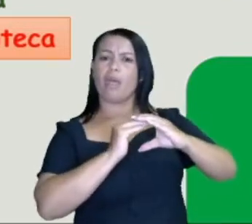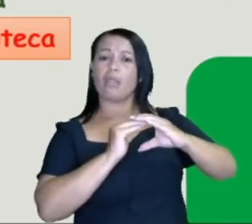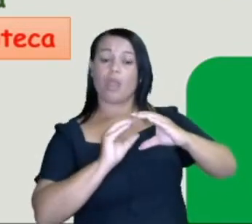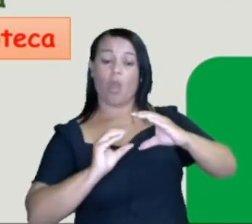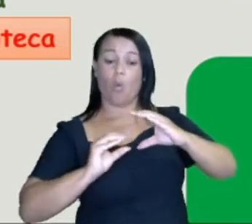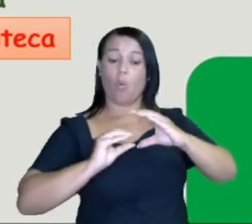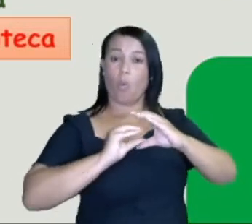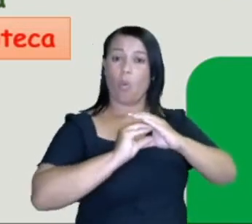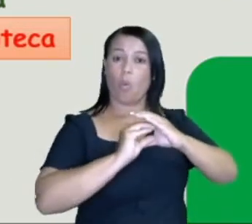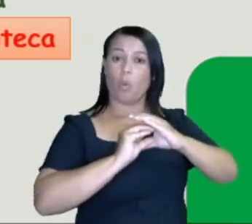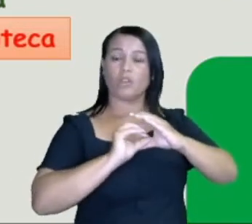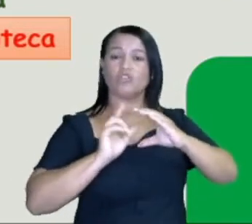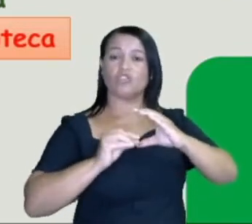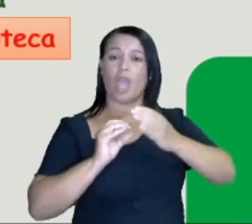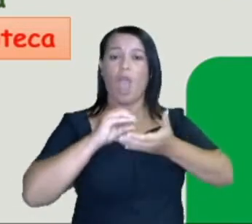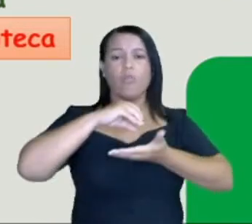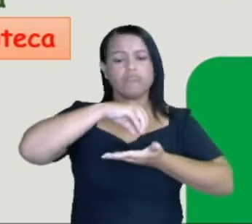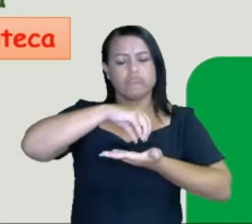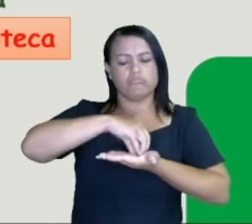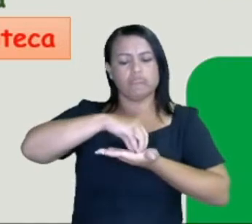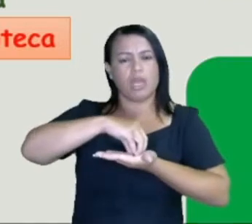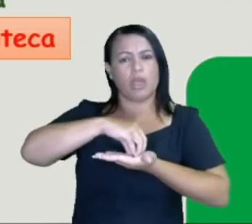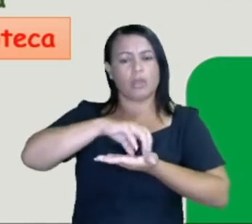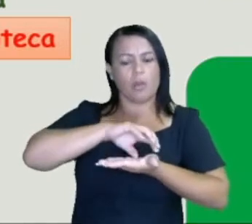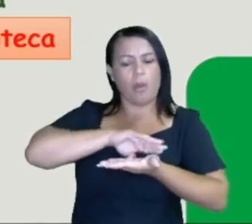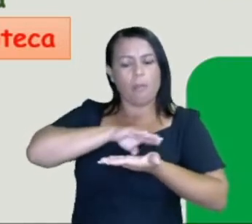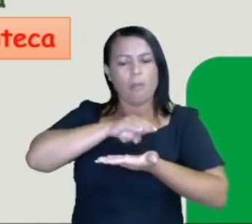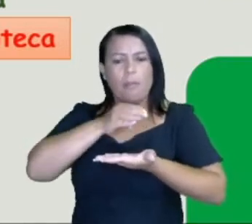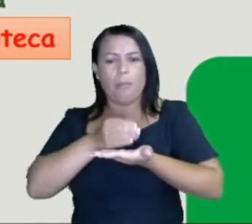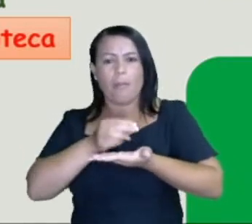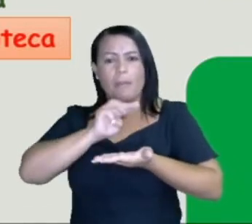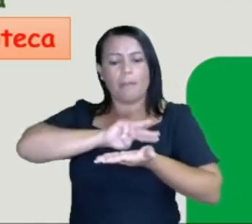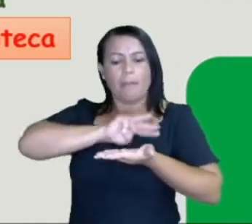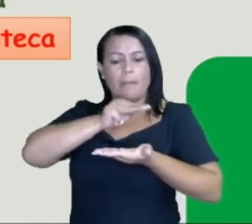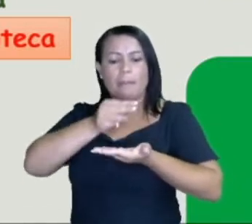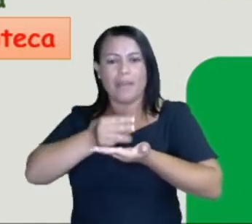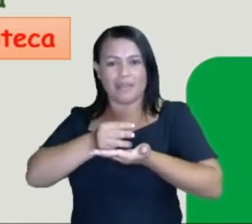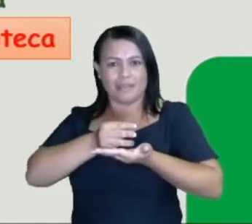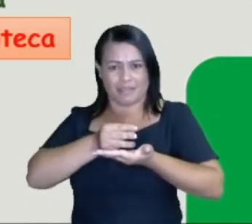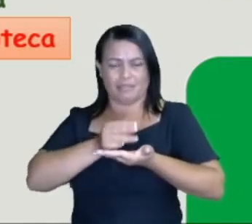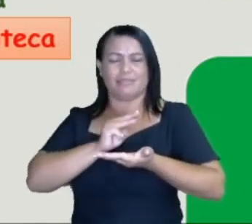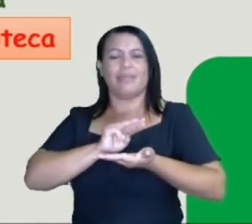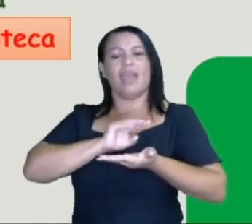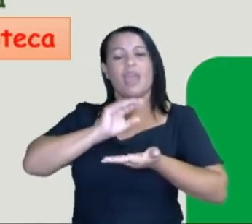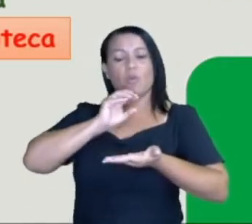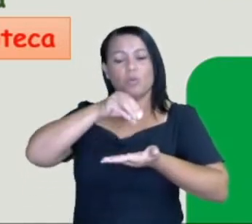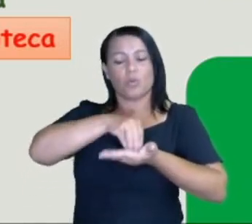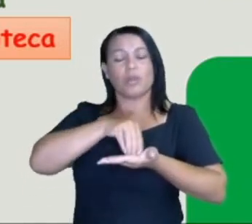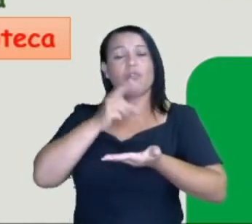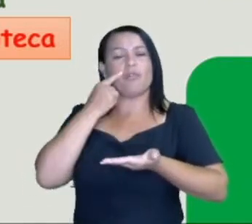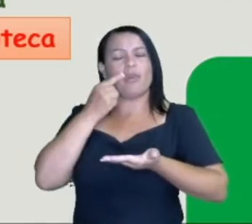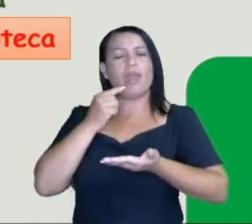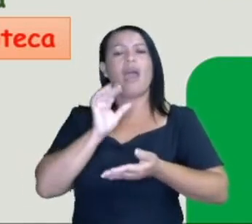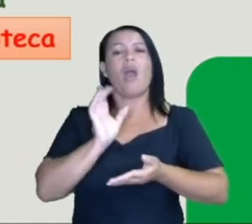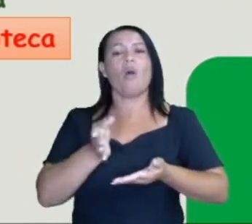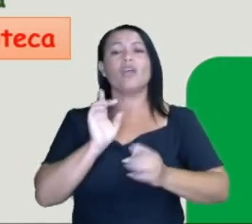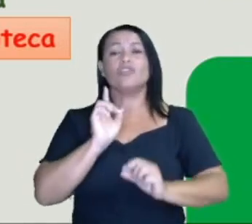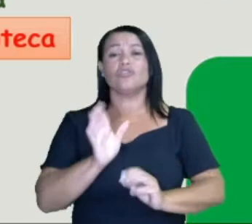parte central da célula. Vamos falar um pouco mais dela lá na frente. Já as